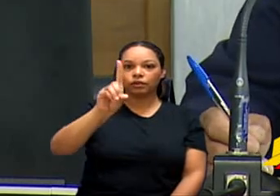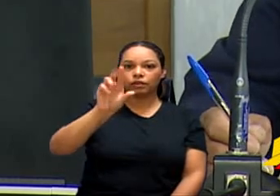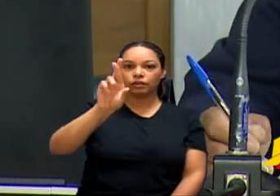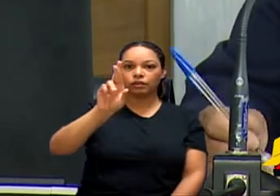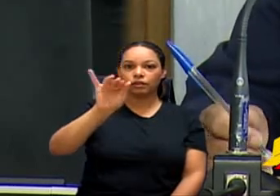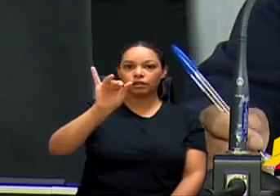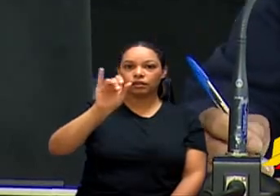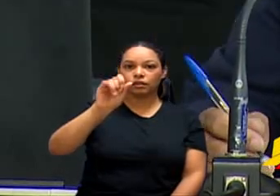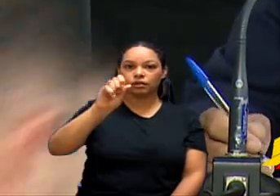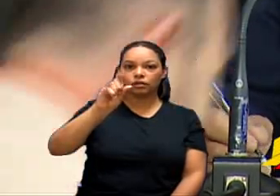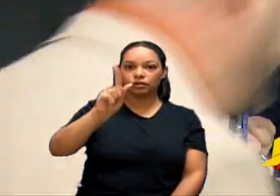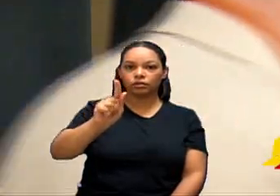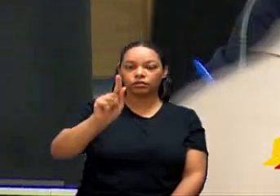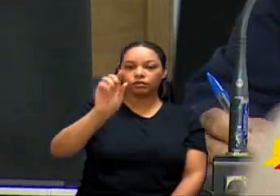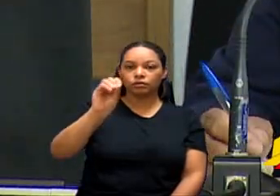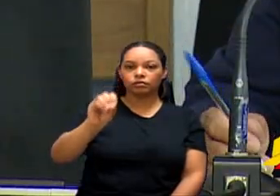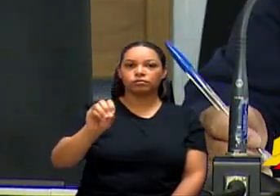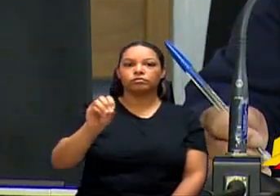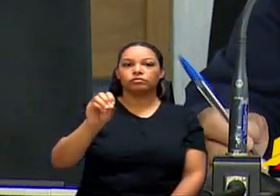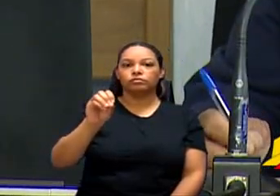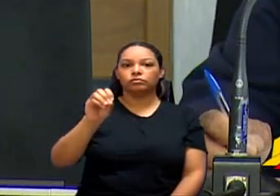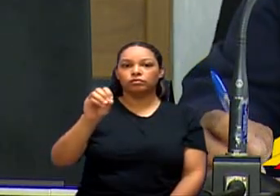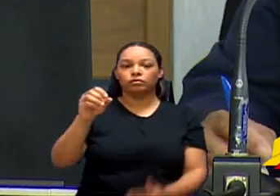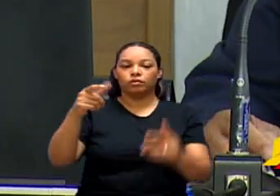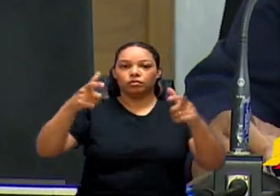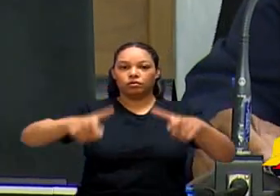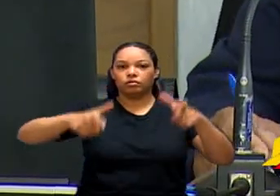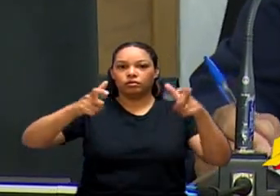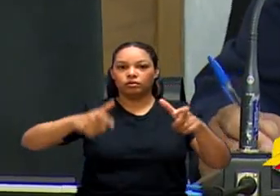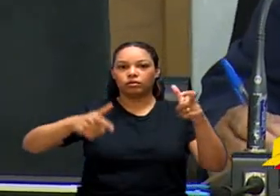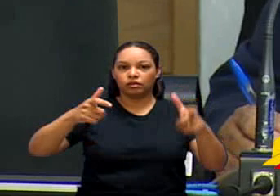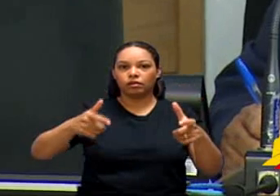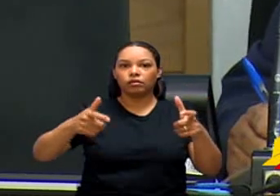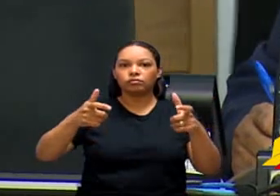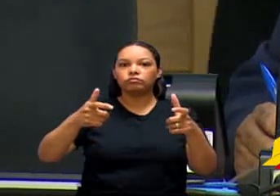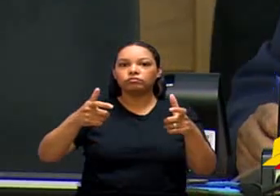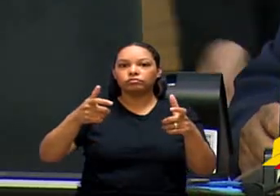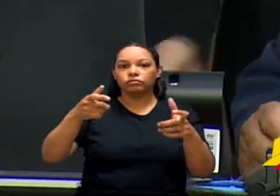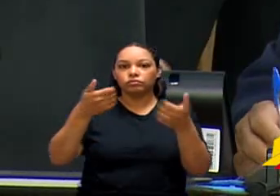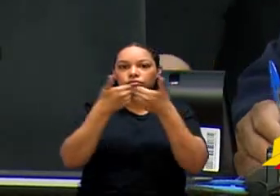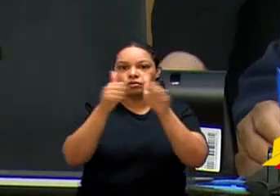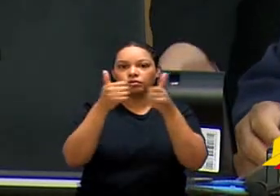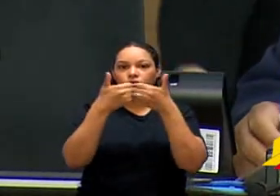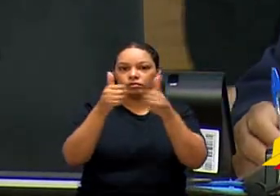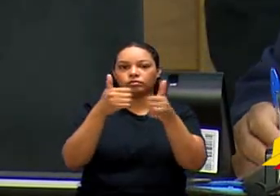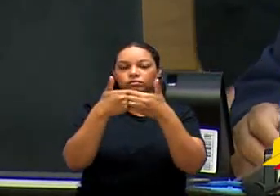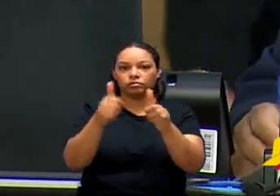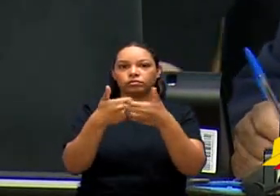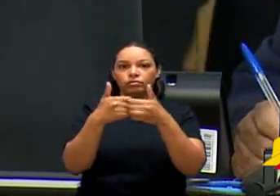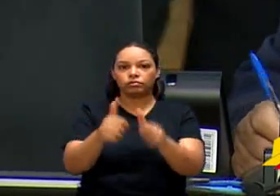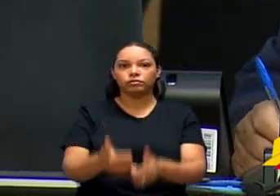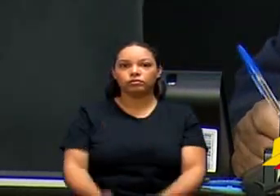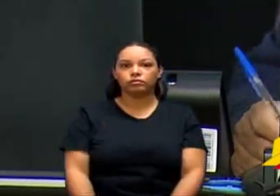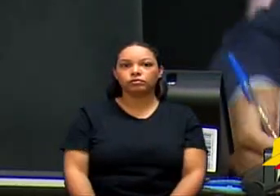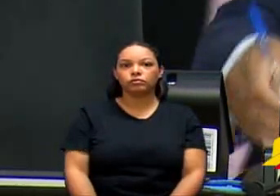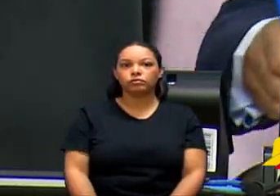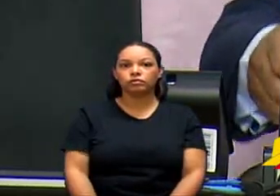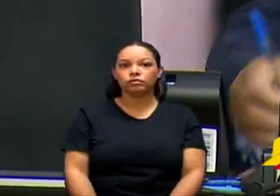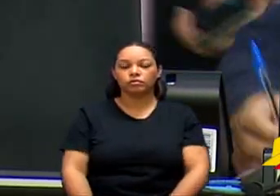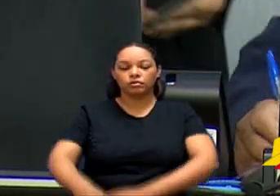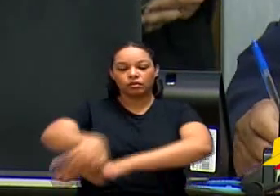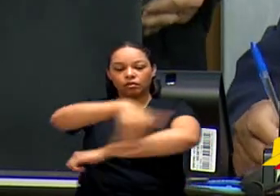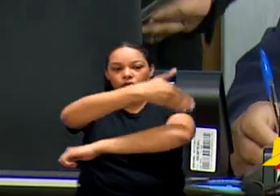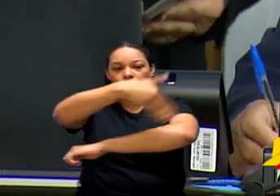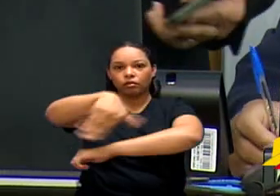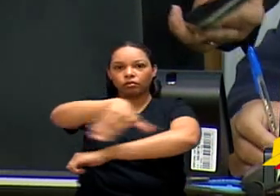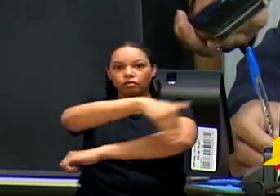a instalação de abrigo de ponto de ônibus na rodovia SP-97, de Barra, próxima à